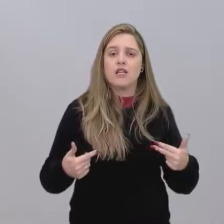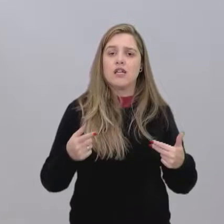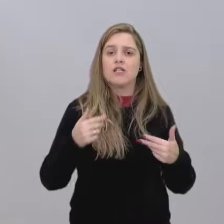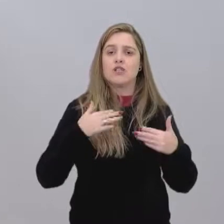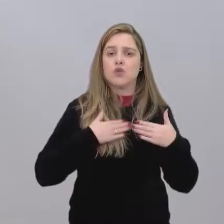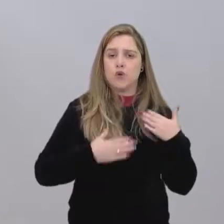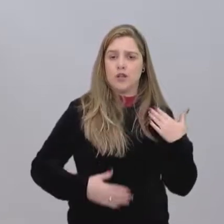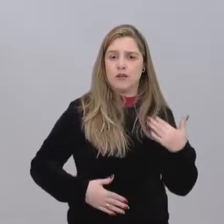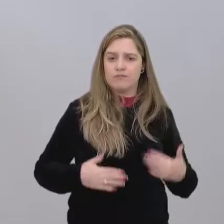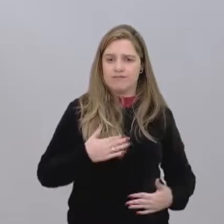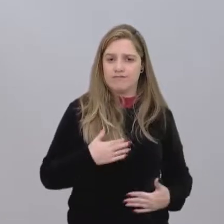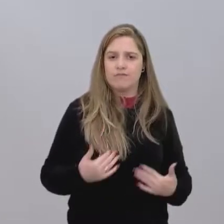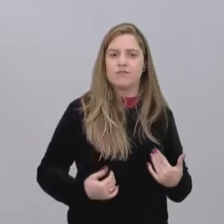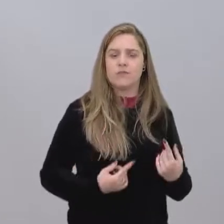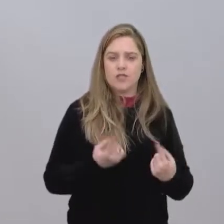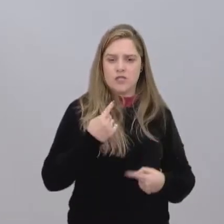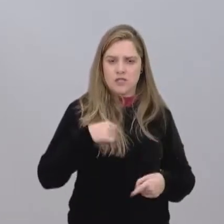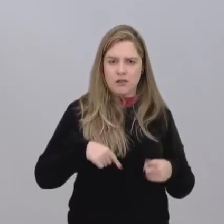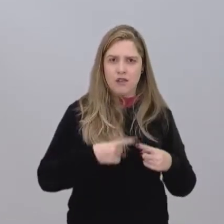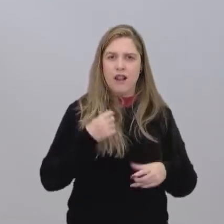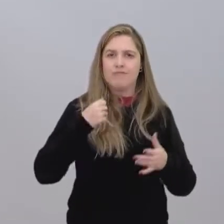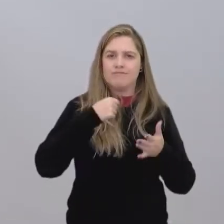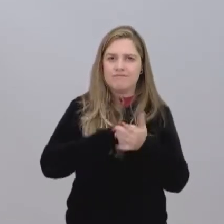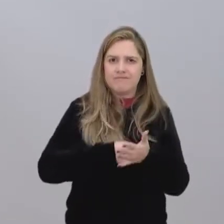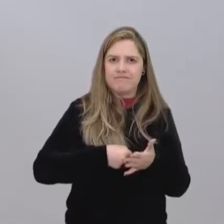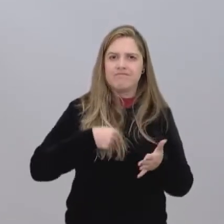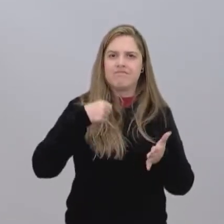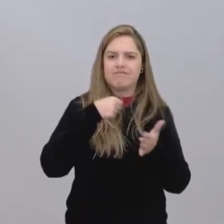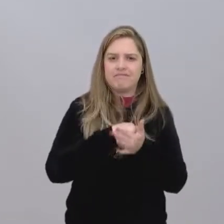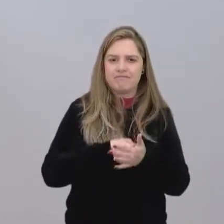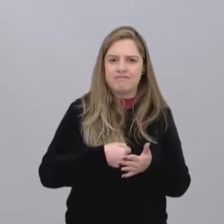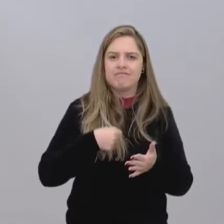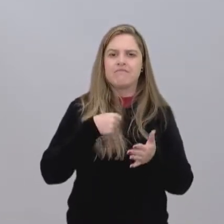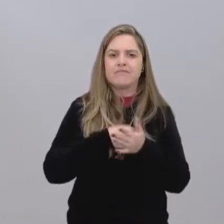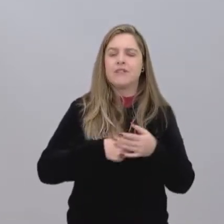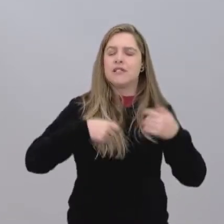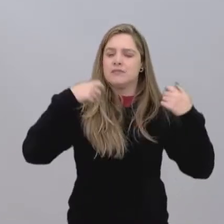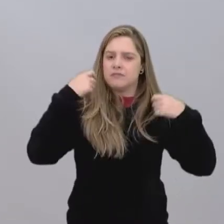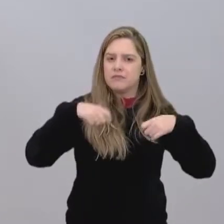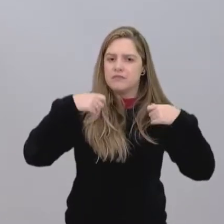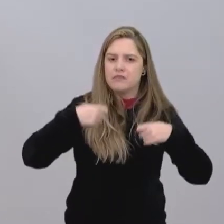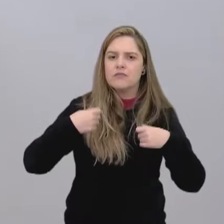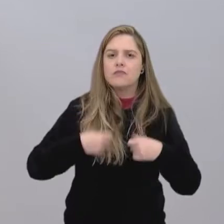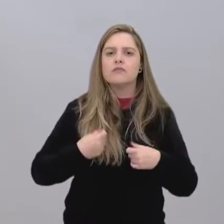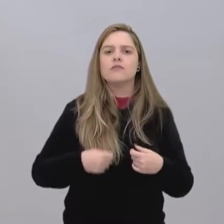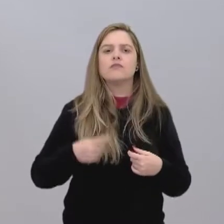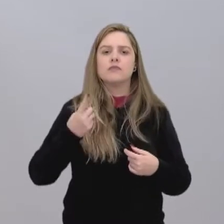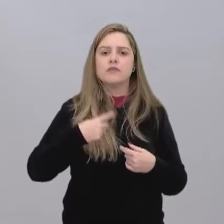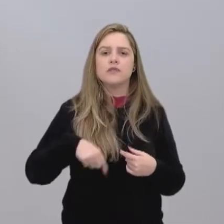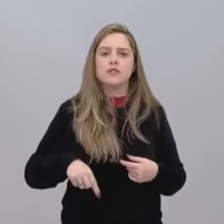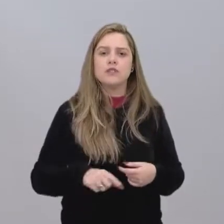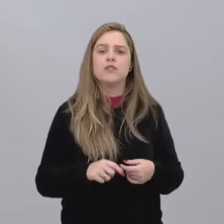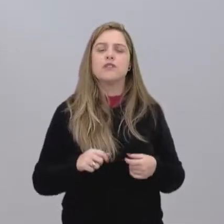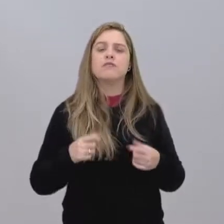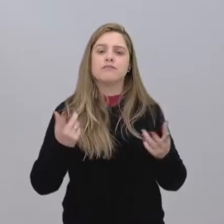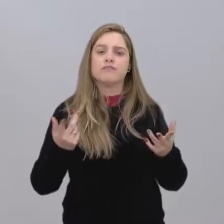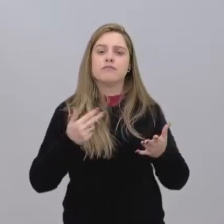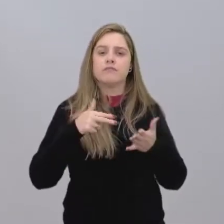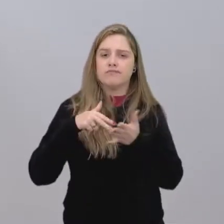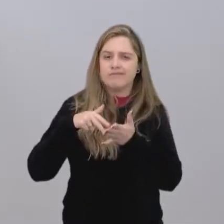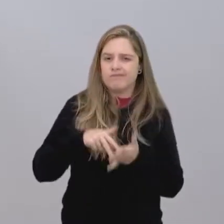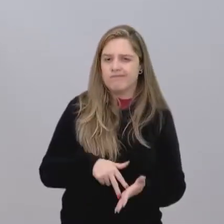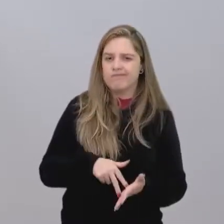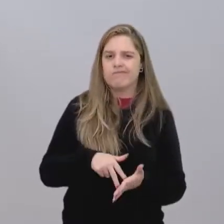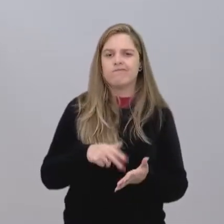né, organismos então resistentes a esses inseticidas, né, organismos então resistentes a